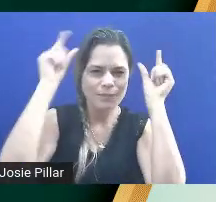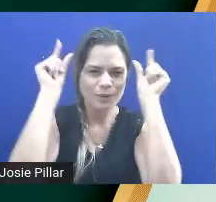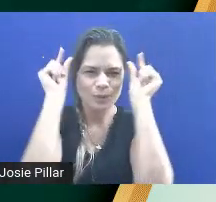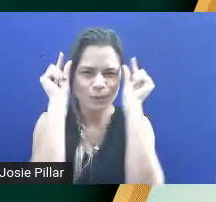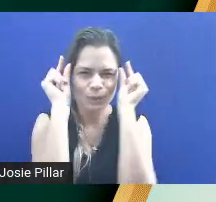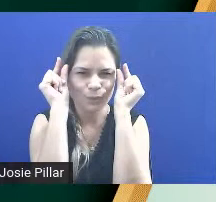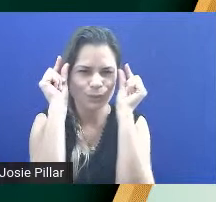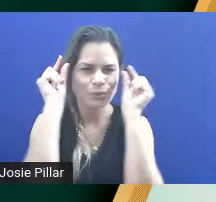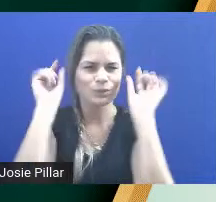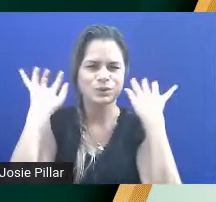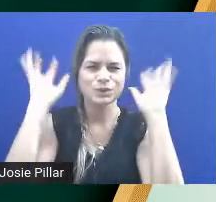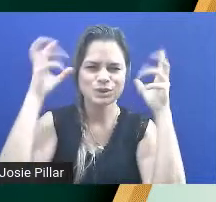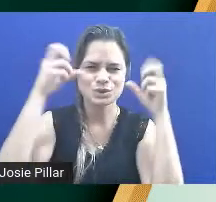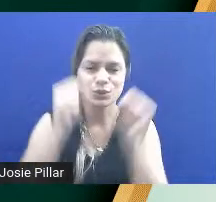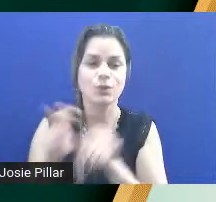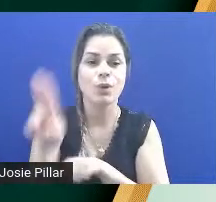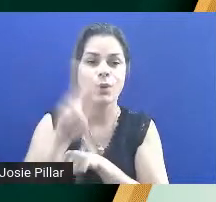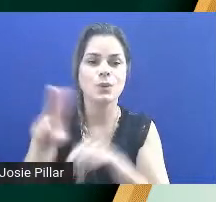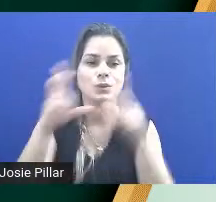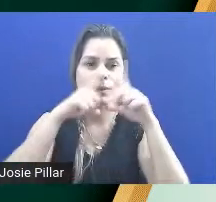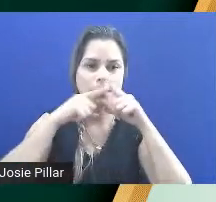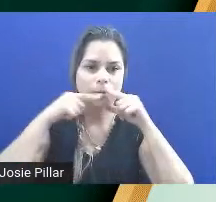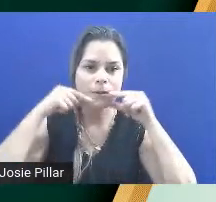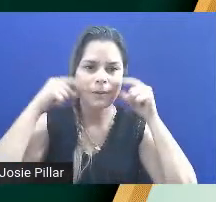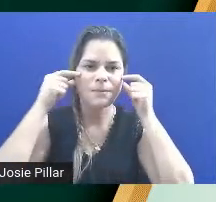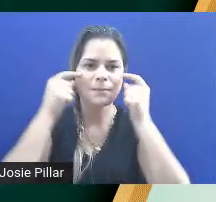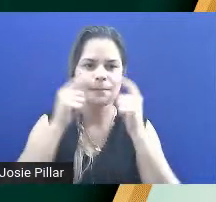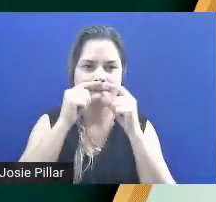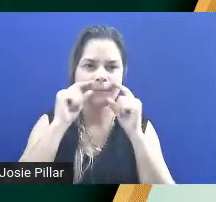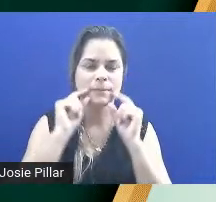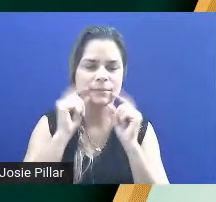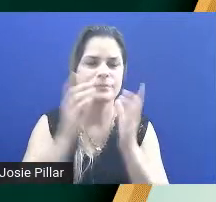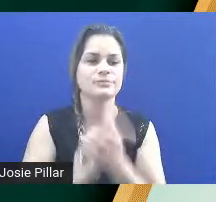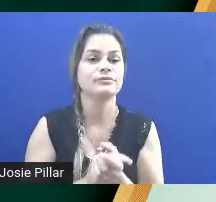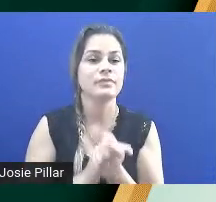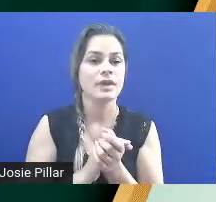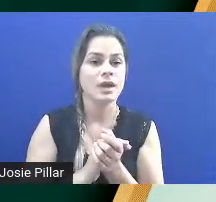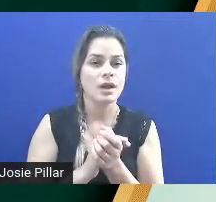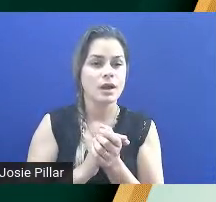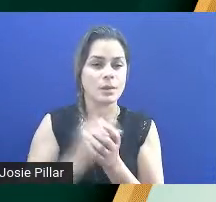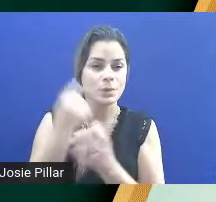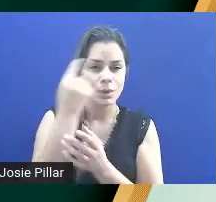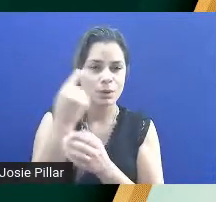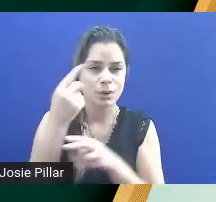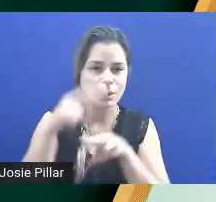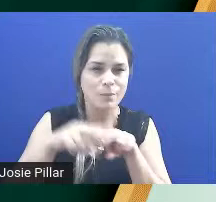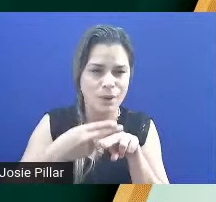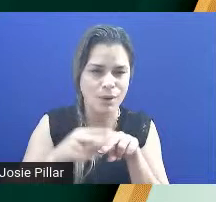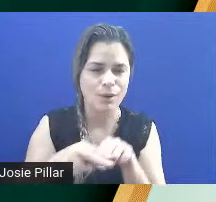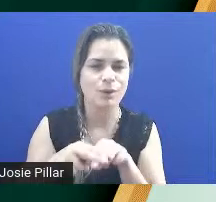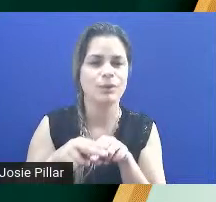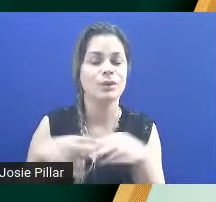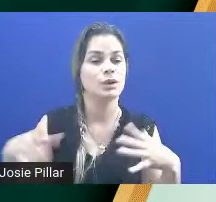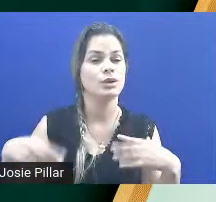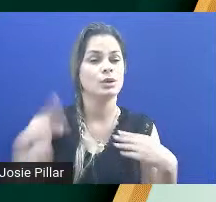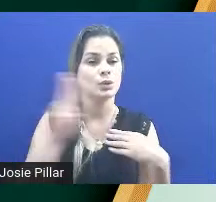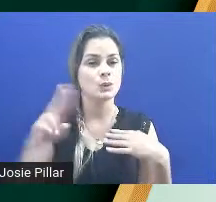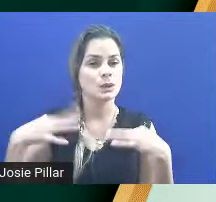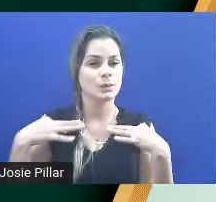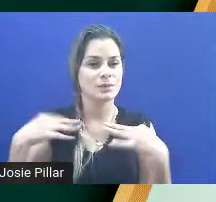escuros, eu uso barba, meus olhos são castanhos, estou vestindo uma camisa